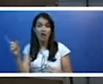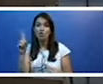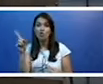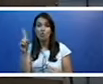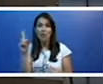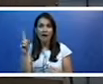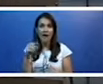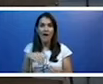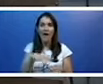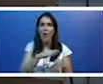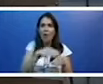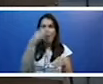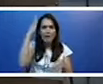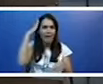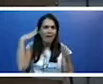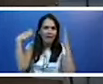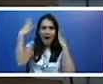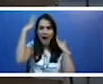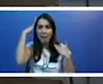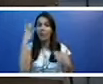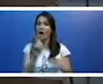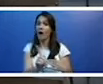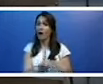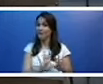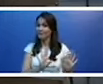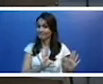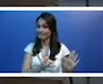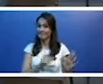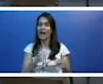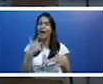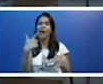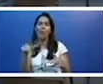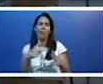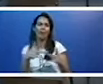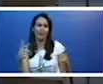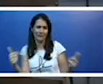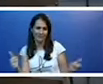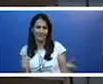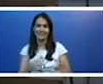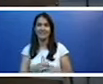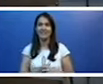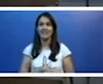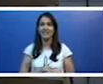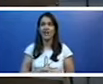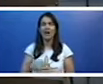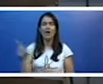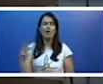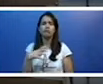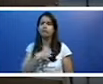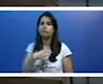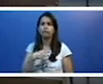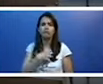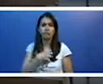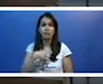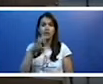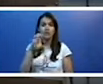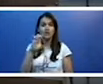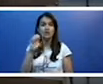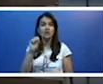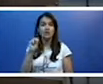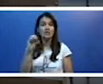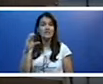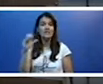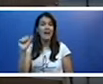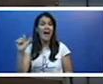tá? O que a mãe de vocês passa no cabelo, tá? Isso aqui é outro tipo de escala. Também não é a